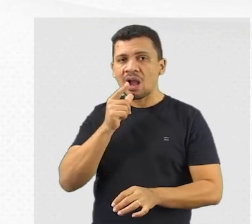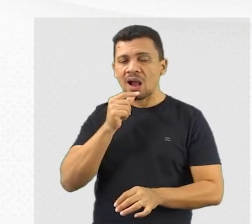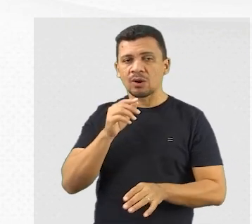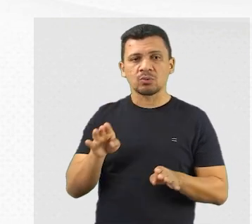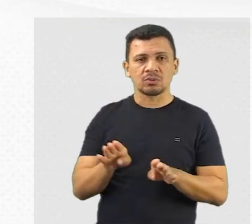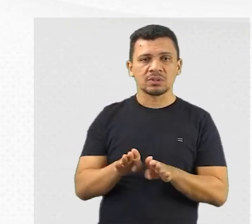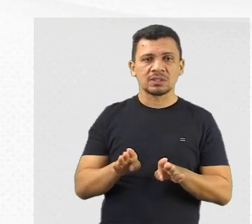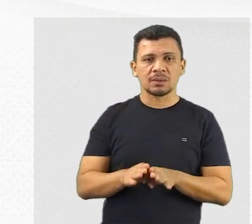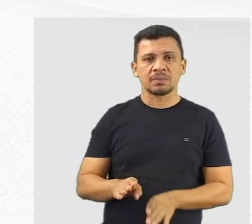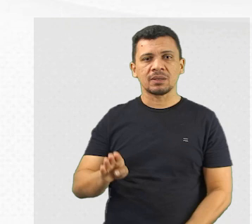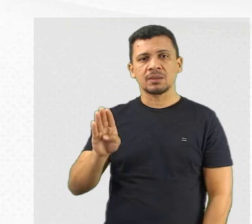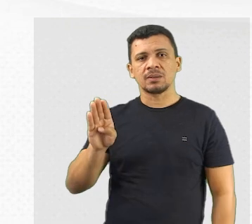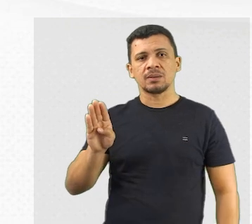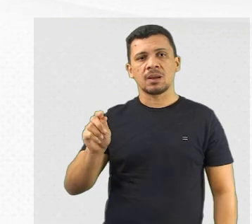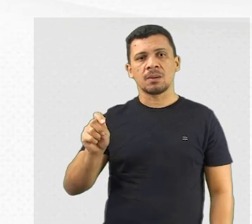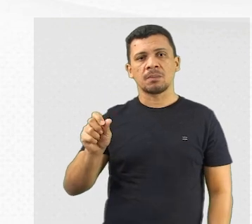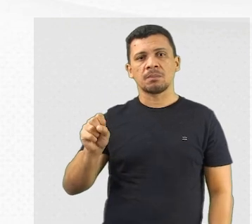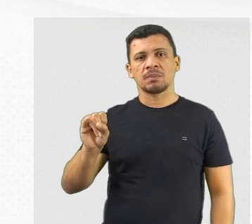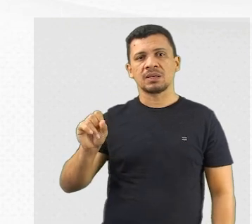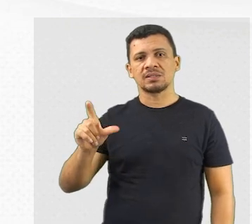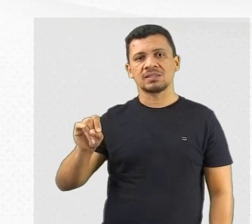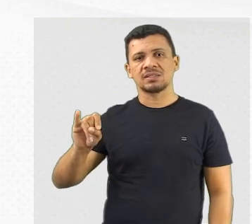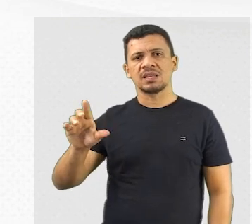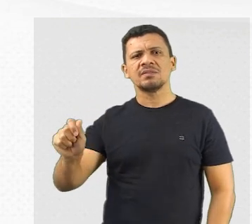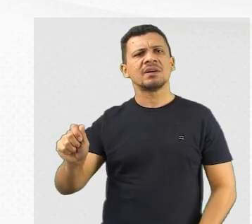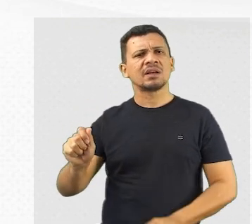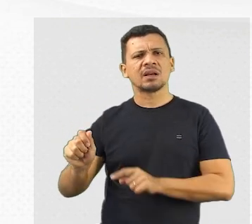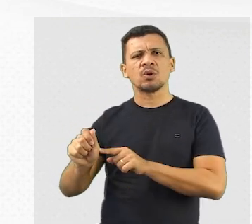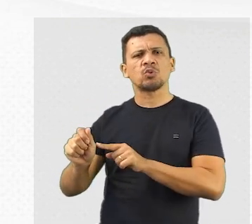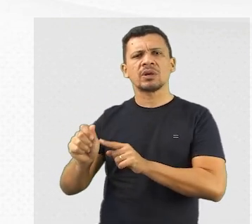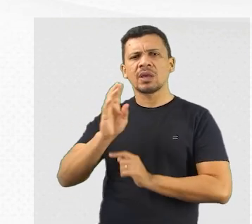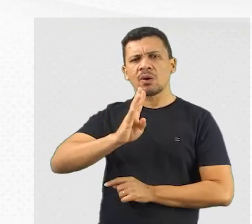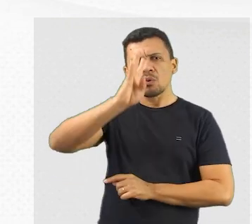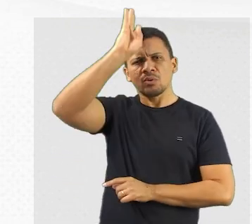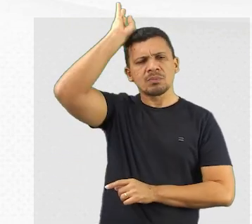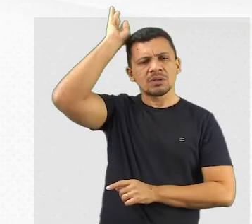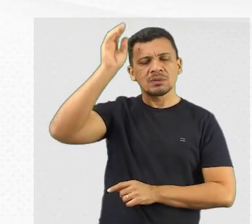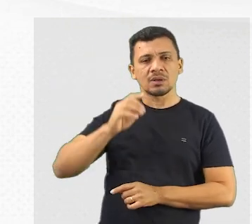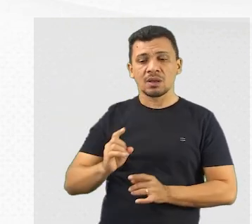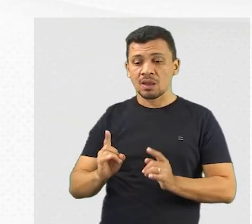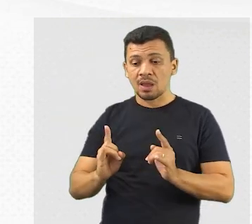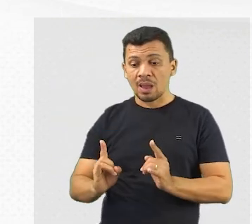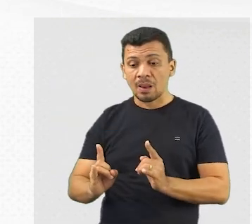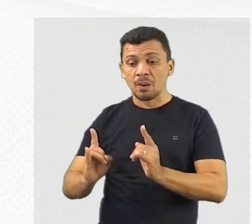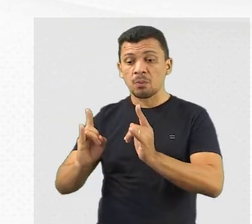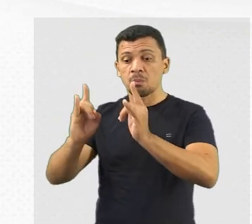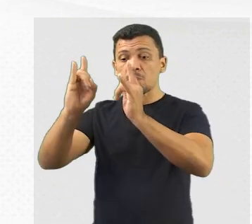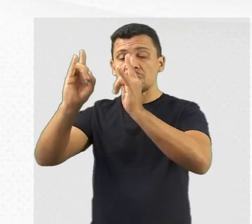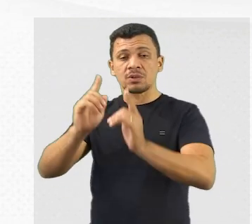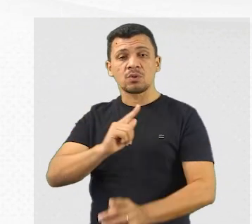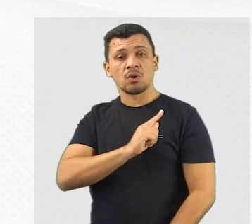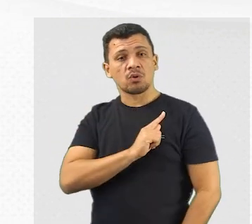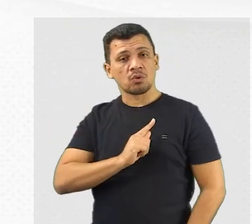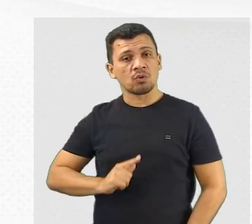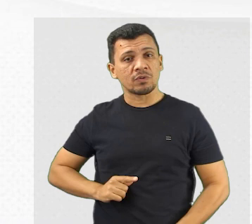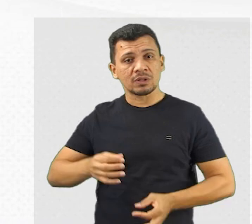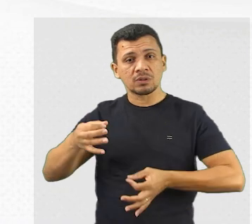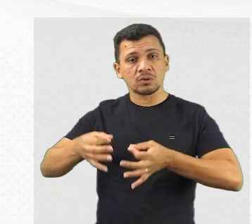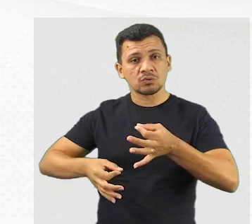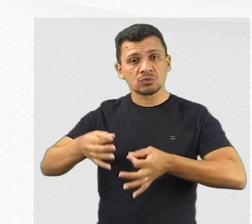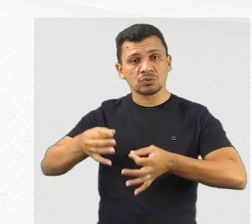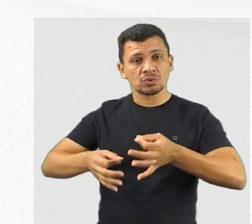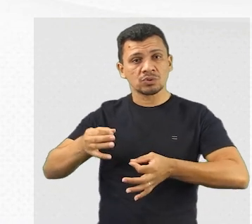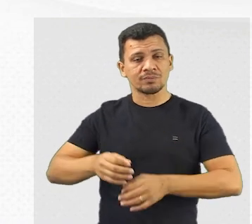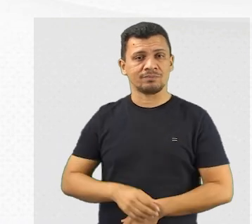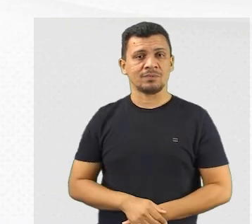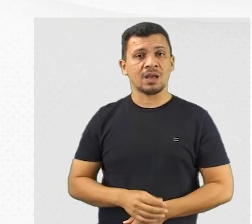um termo originalmente romano. O que é uma basílica, professor? Romana original. Era um prédio governamental jurídico. Quando o cristianismo é